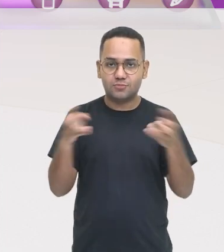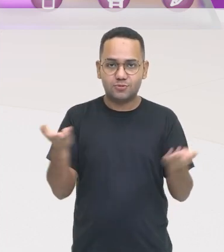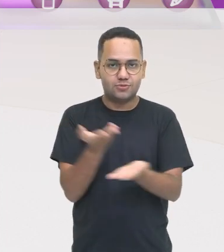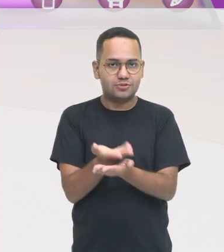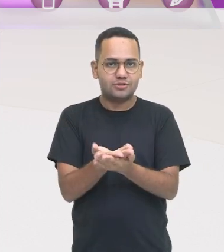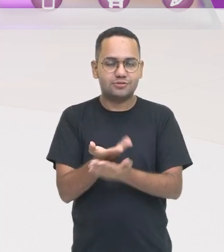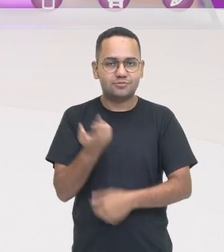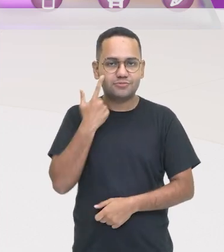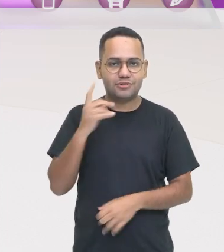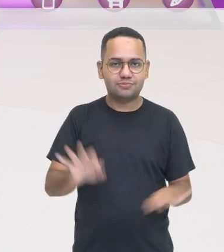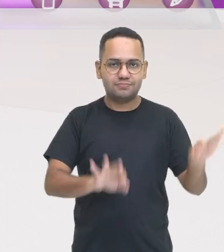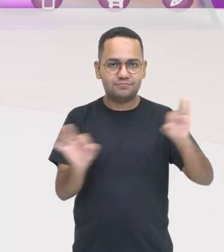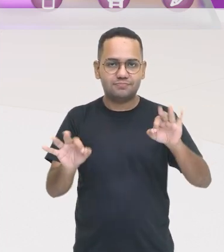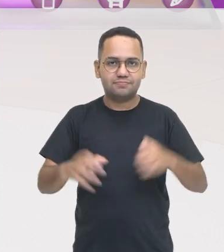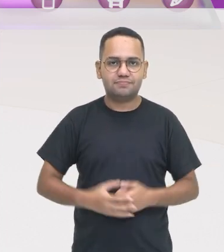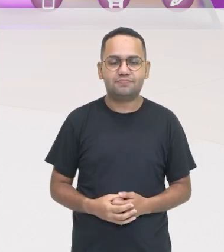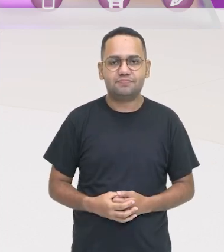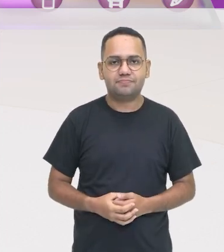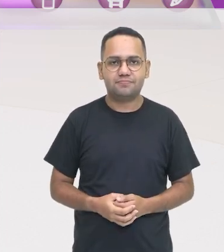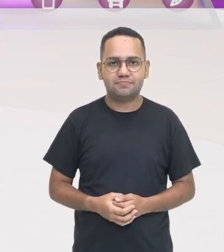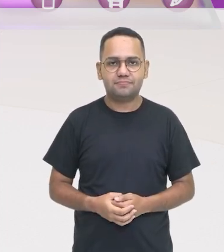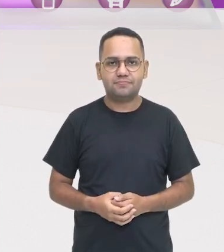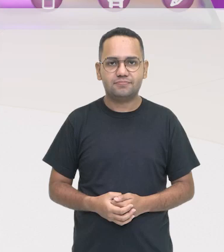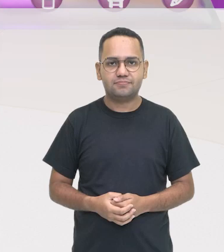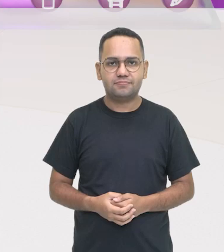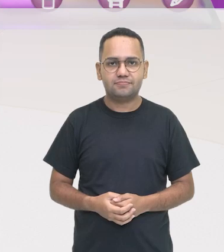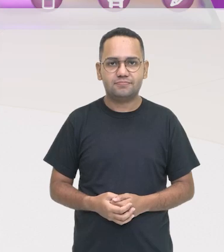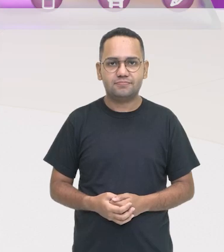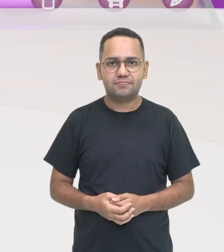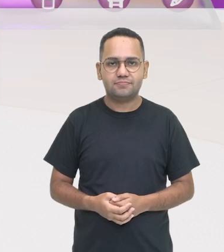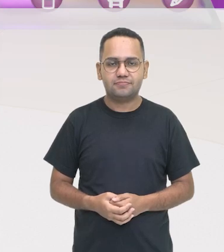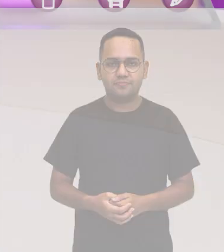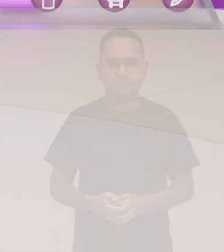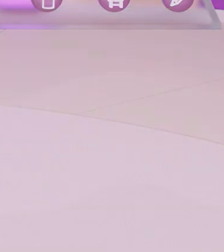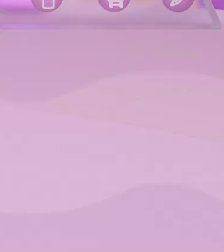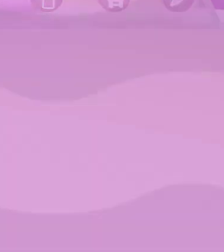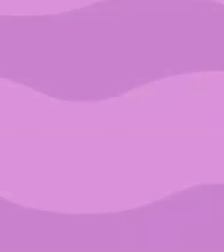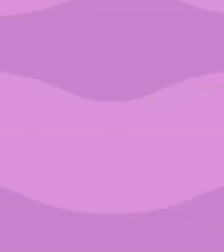de número 3. Eu convido você mais uma vez a acompanhar a nossa aula comigo.